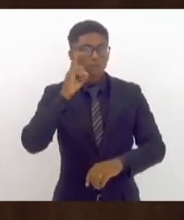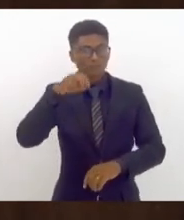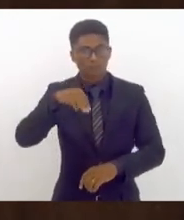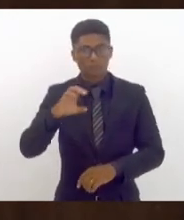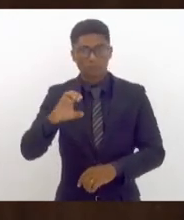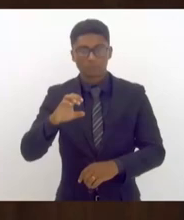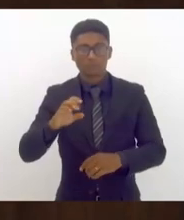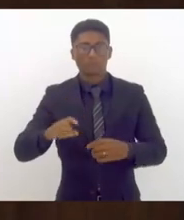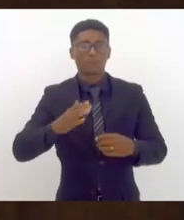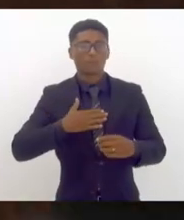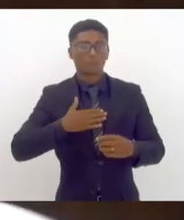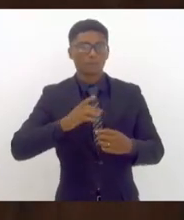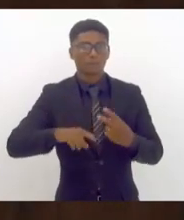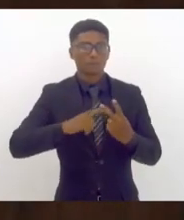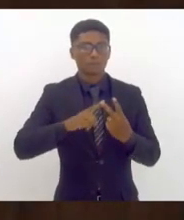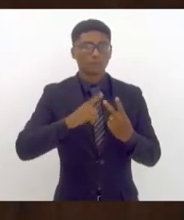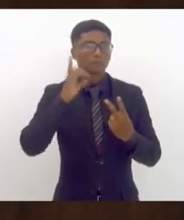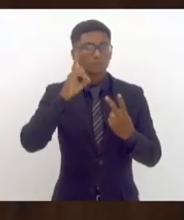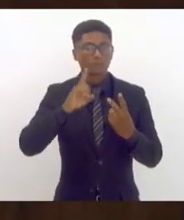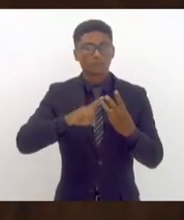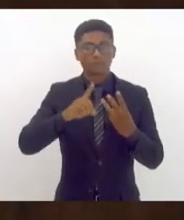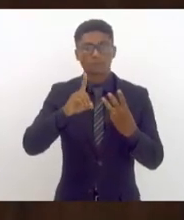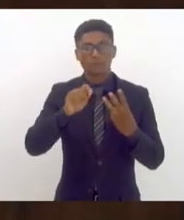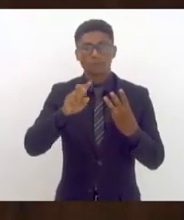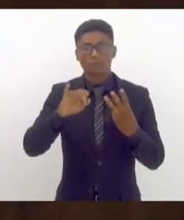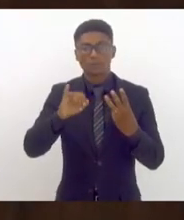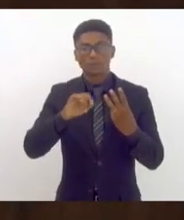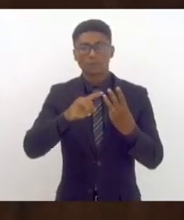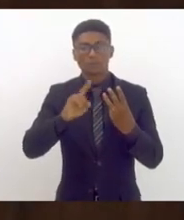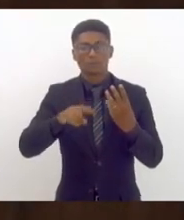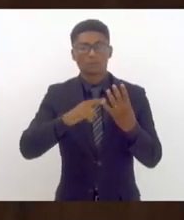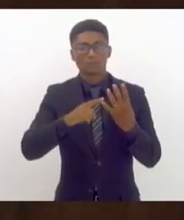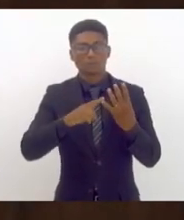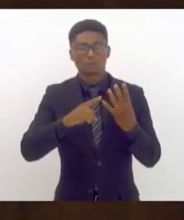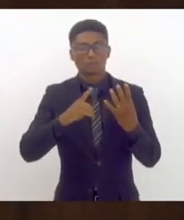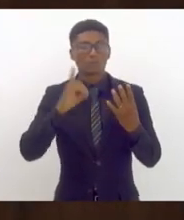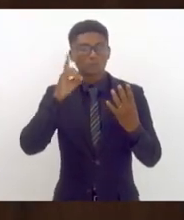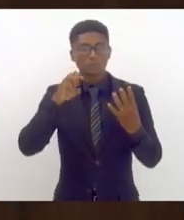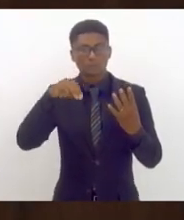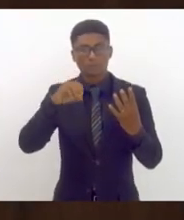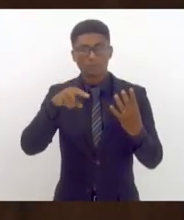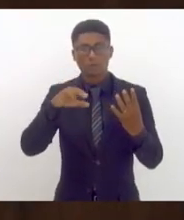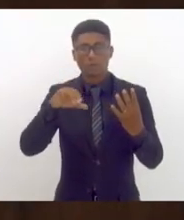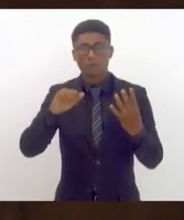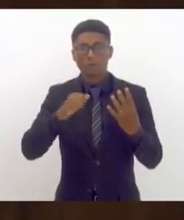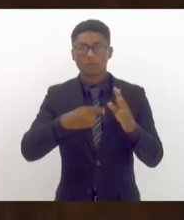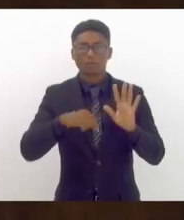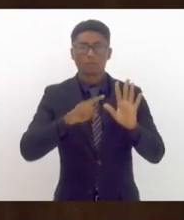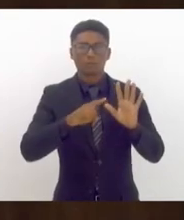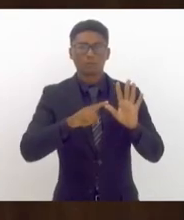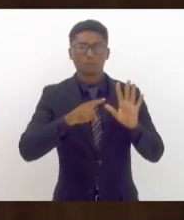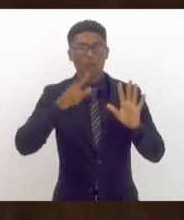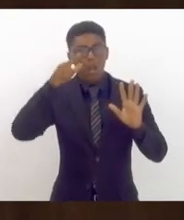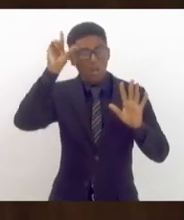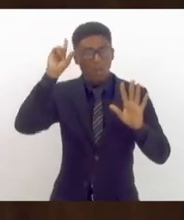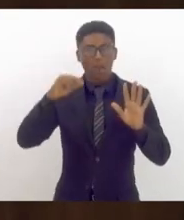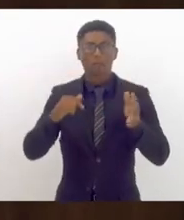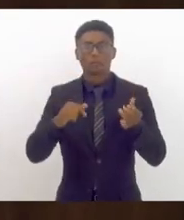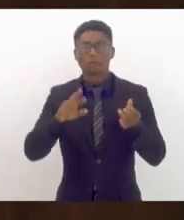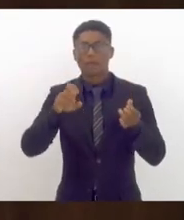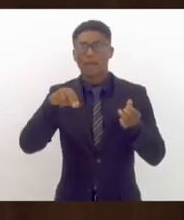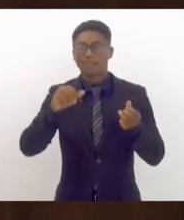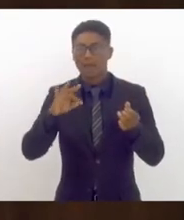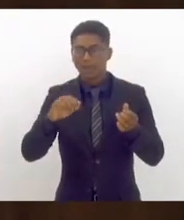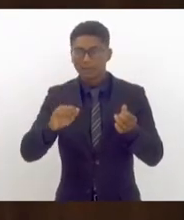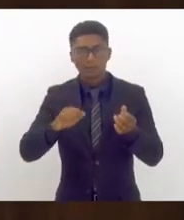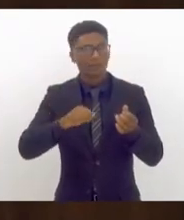da deputada Dani Monteiro, vice-presidente, da deputada Mônica Francisco, deputado Luiz Paulo, deputada Renata e tantos